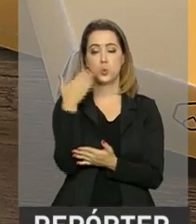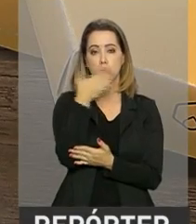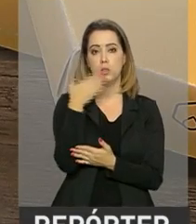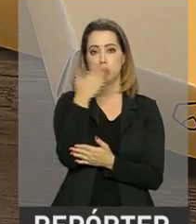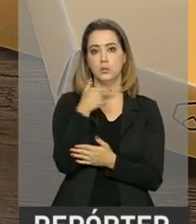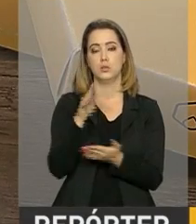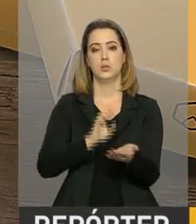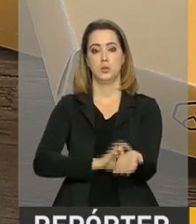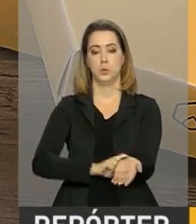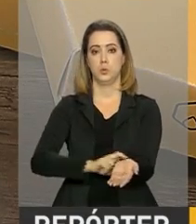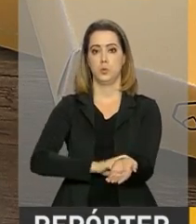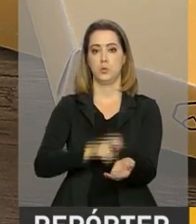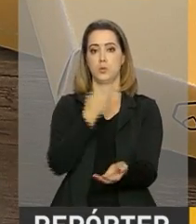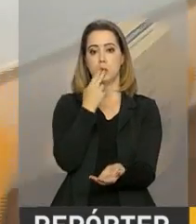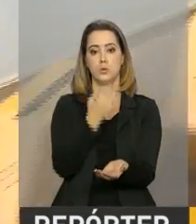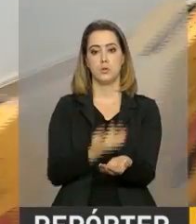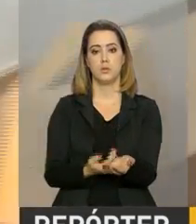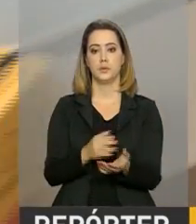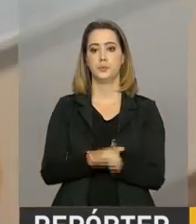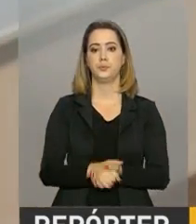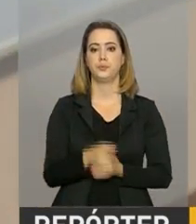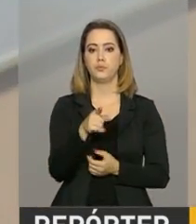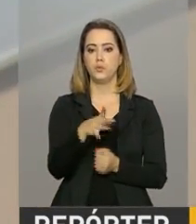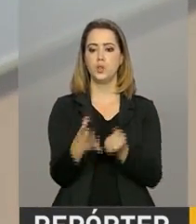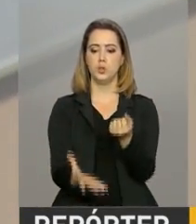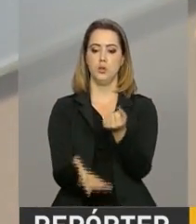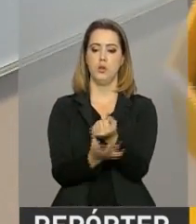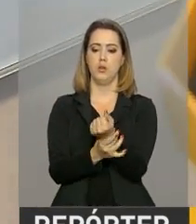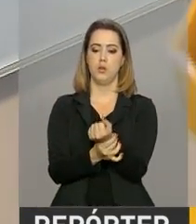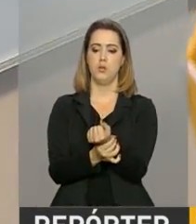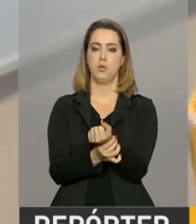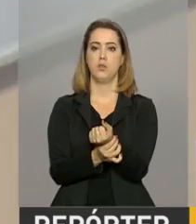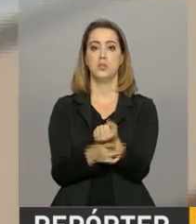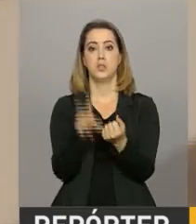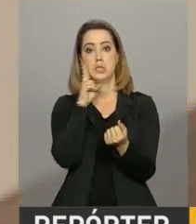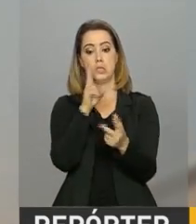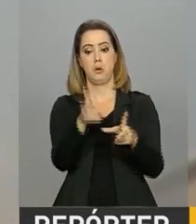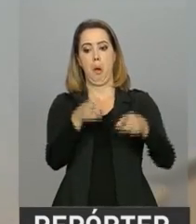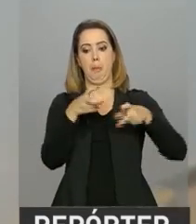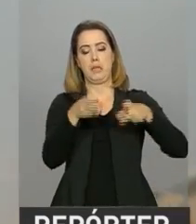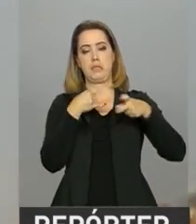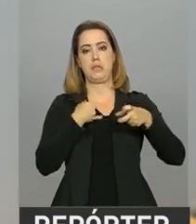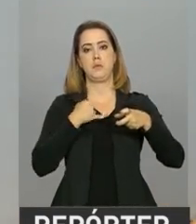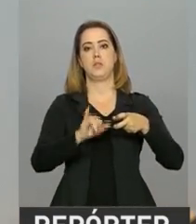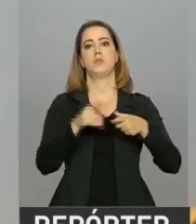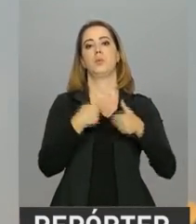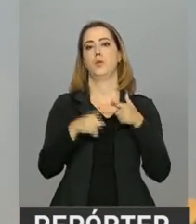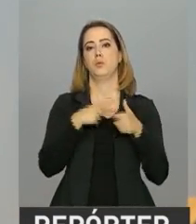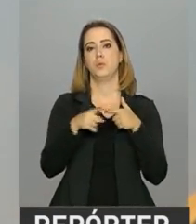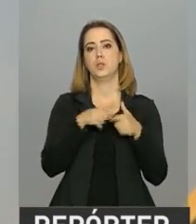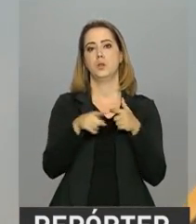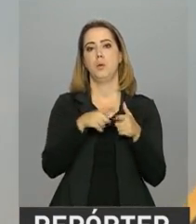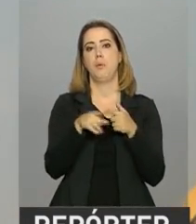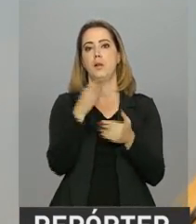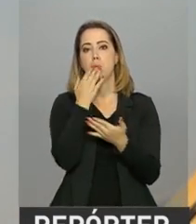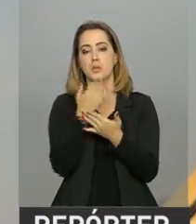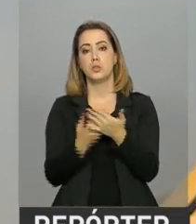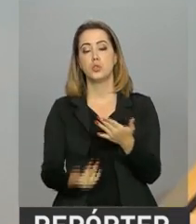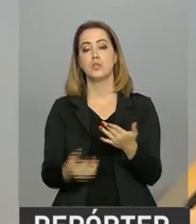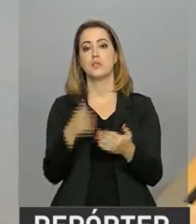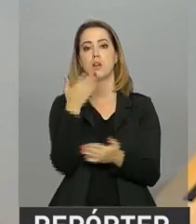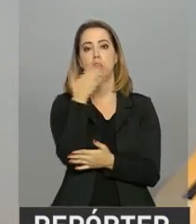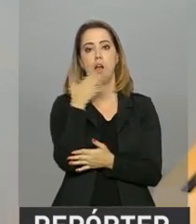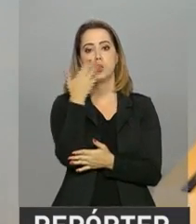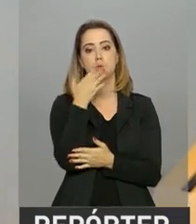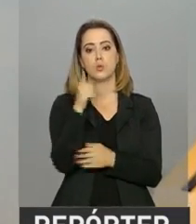Um bracelete que detecta se uma crise de hipoglicemia está prestes a acontecer. O processo não é invasivo. Ele dispensa